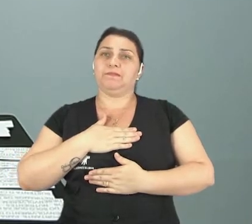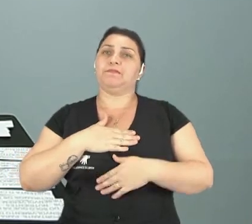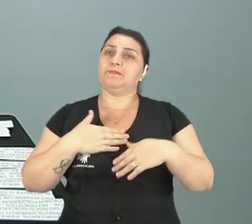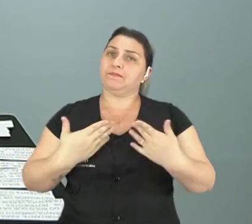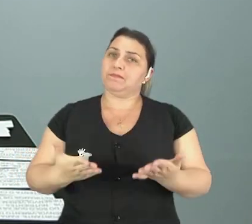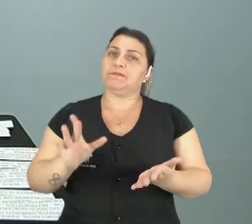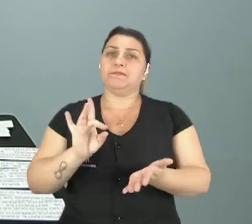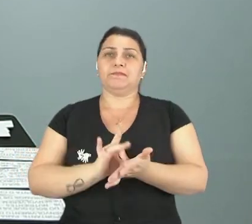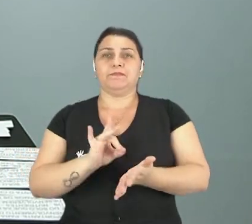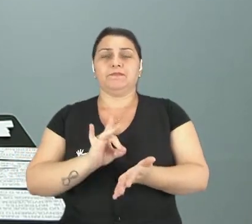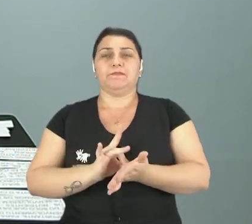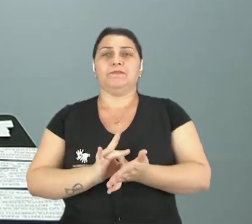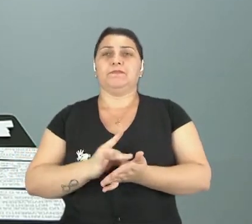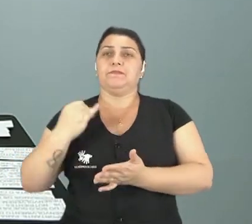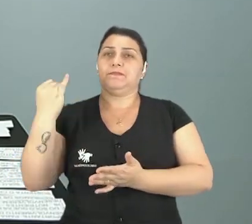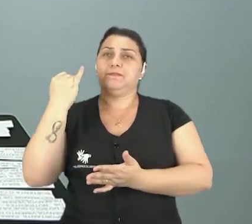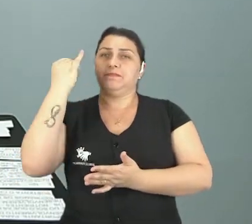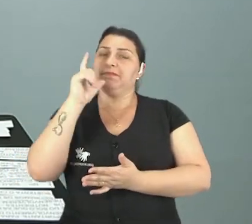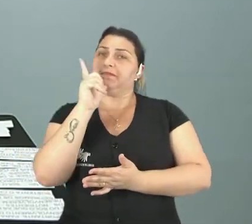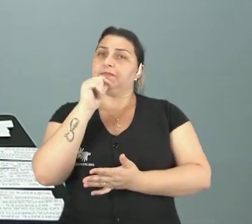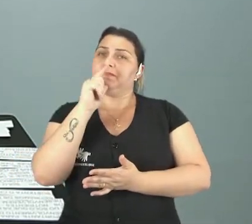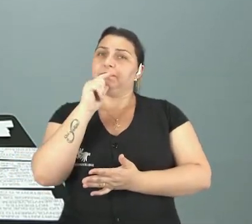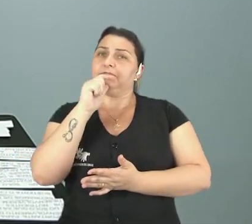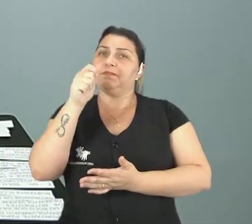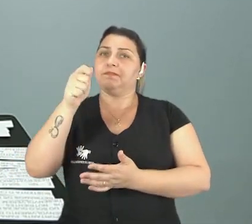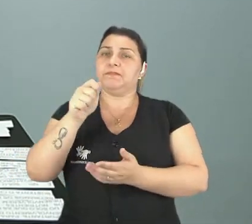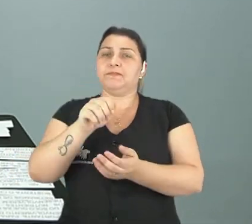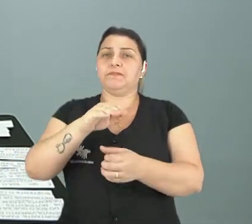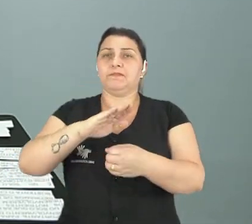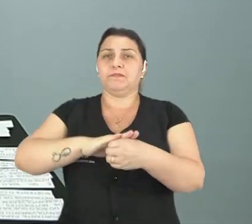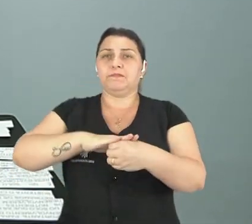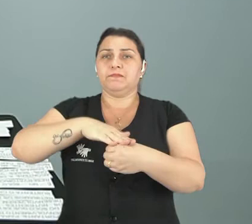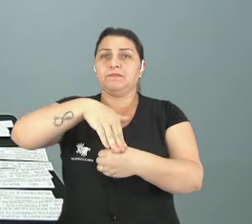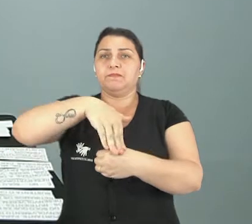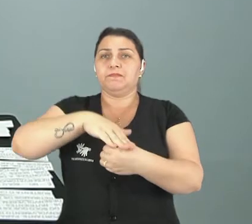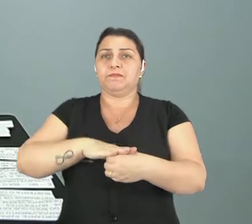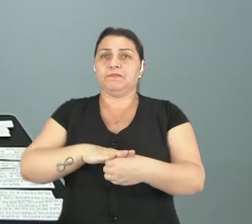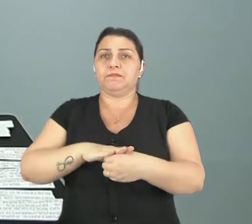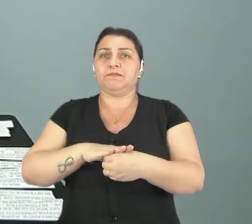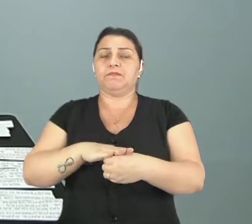não é mesmo? Fundamental água na descarga, enfim.